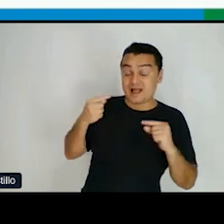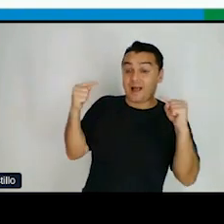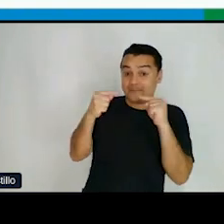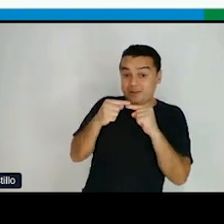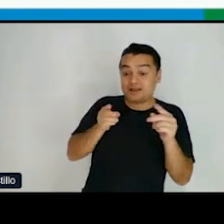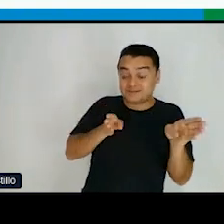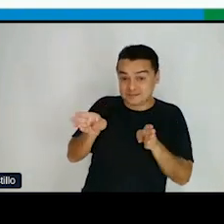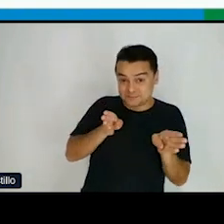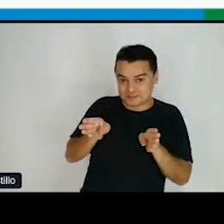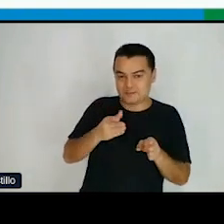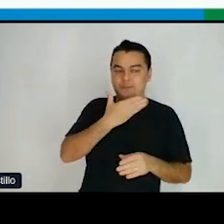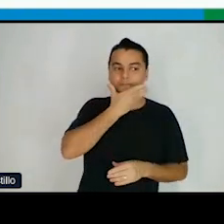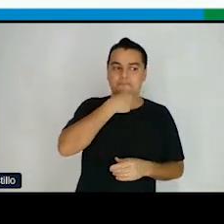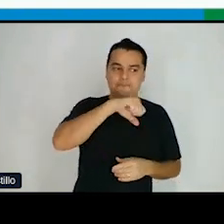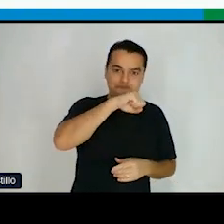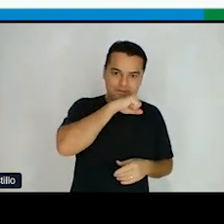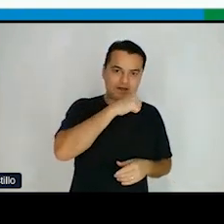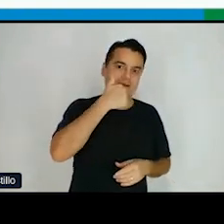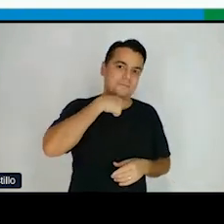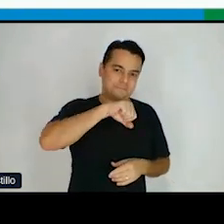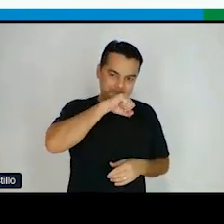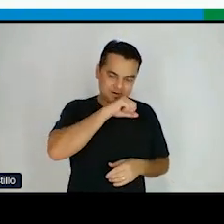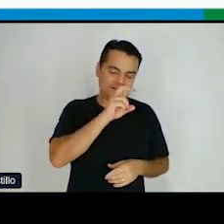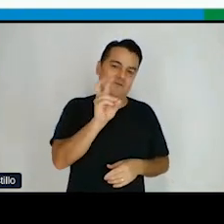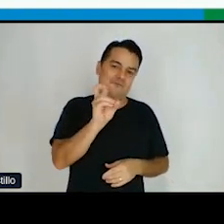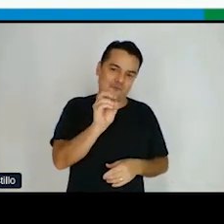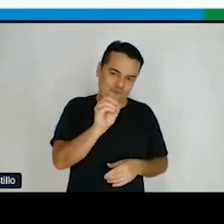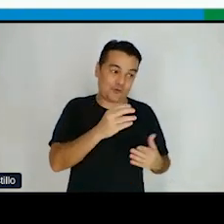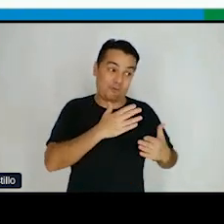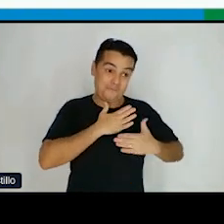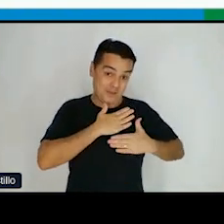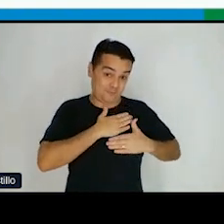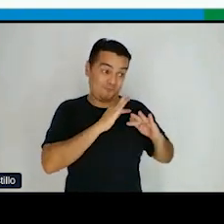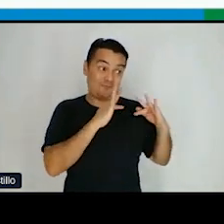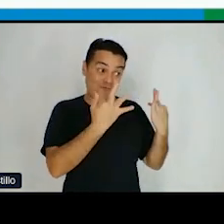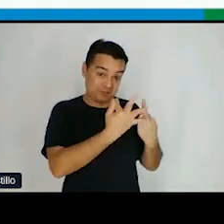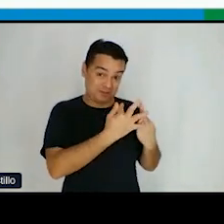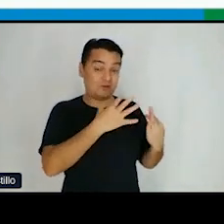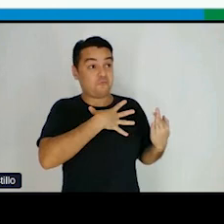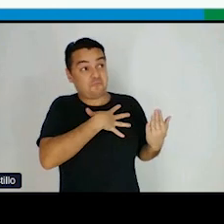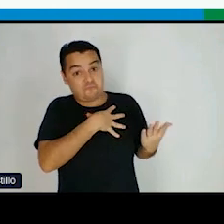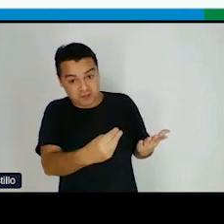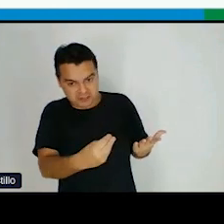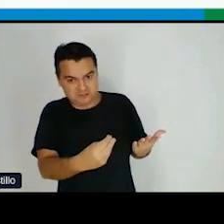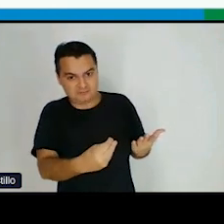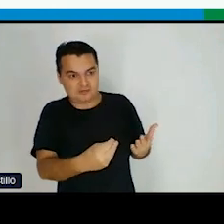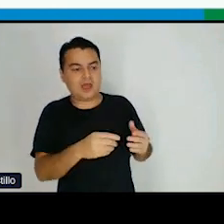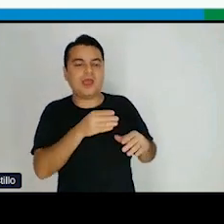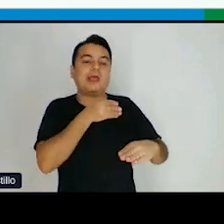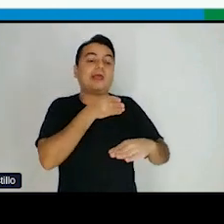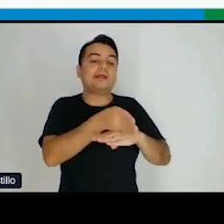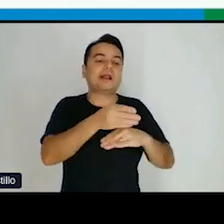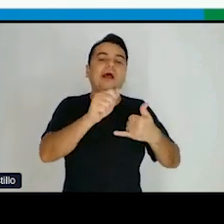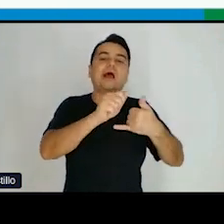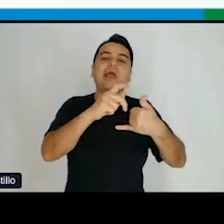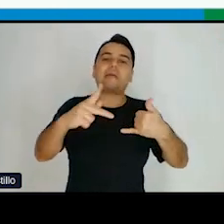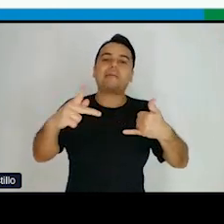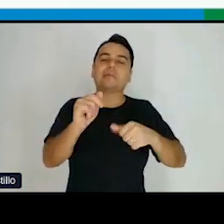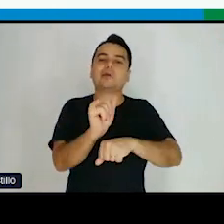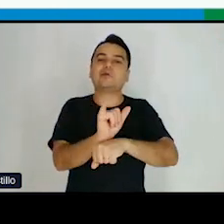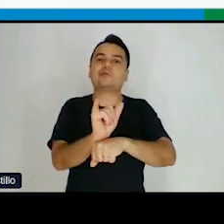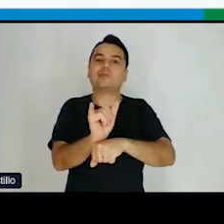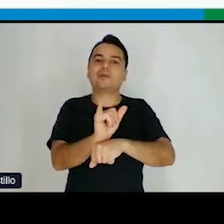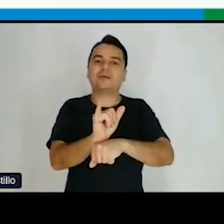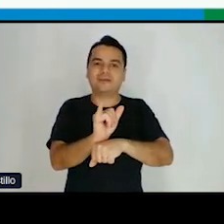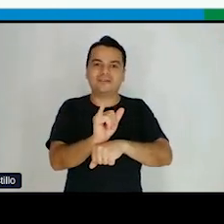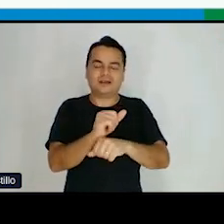para o nosso pai, para a nossa mãe, para os nossos avós, para os nossos filhos que vão entrar num app ali do YouTube, que tem que ser mega